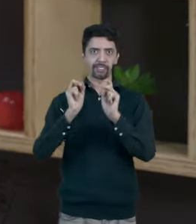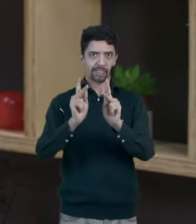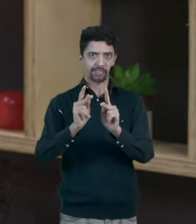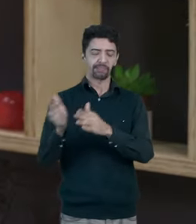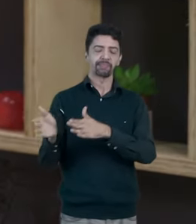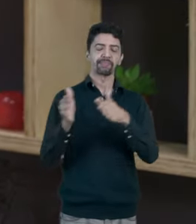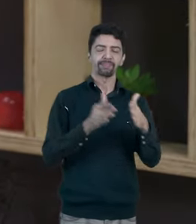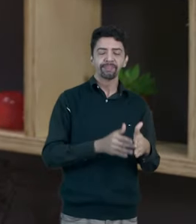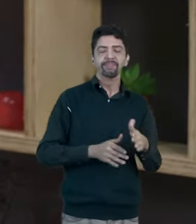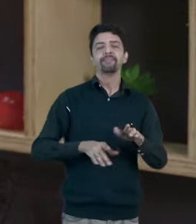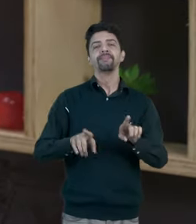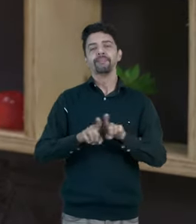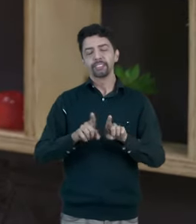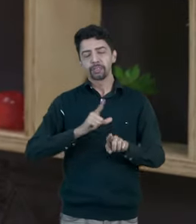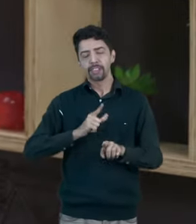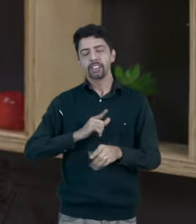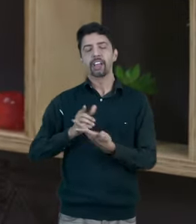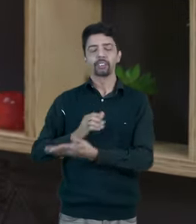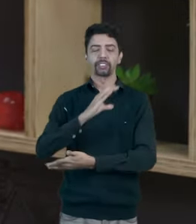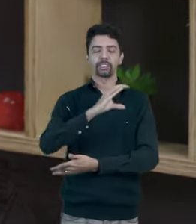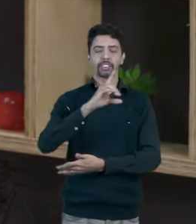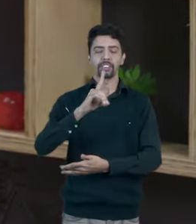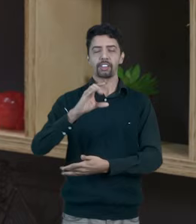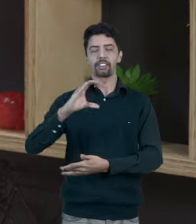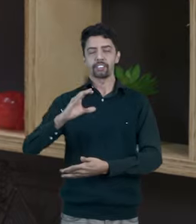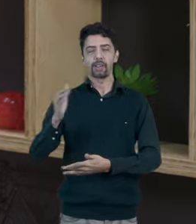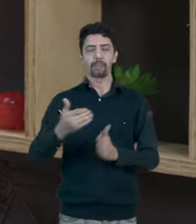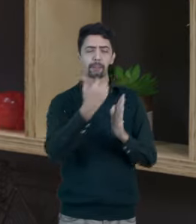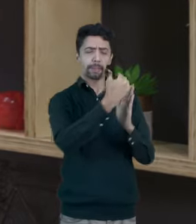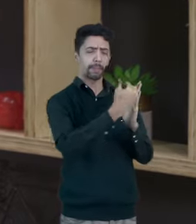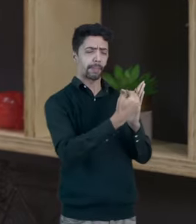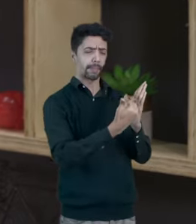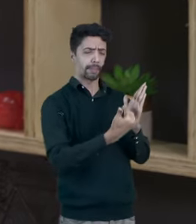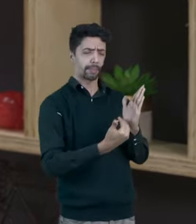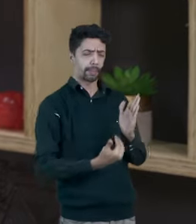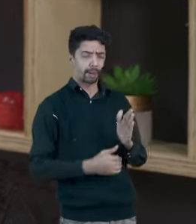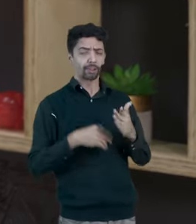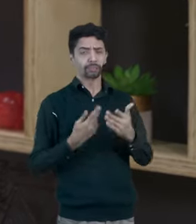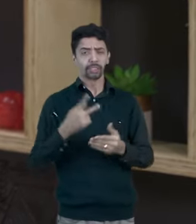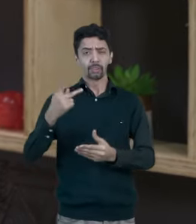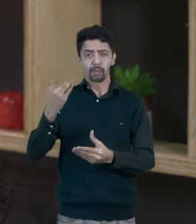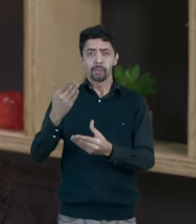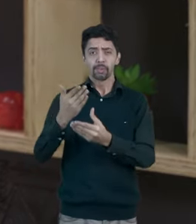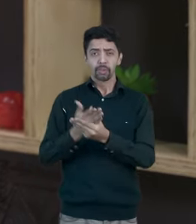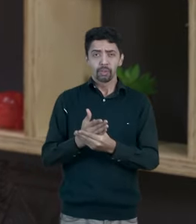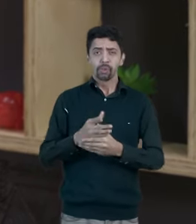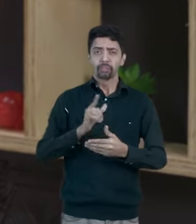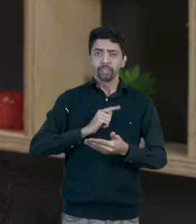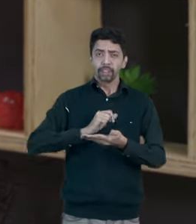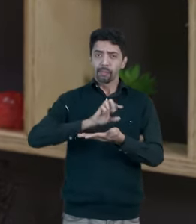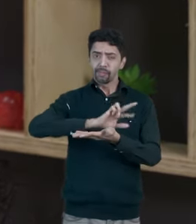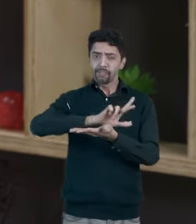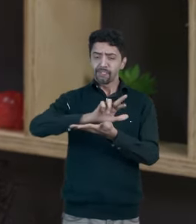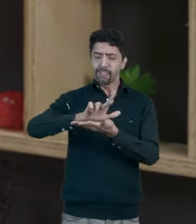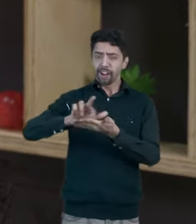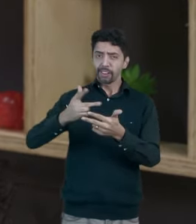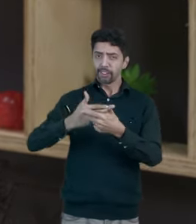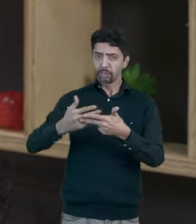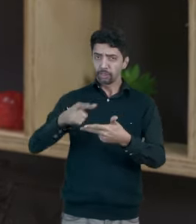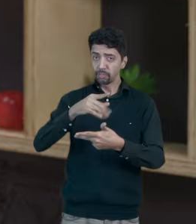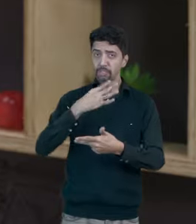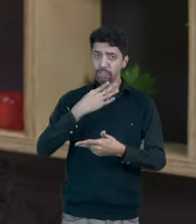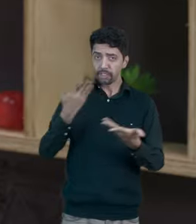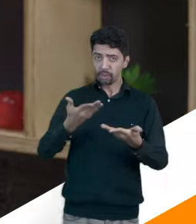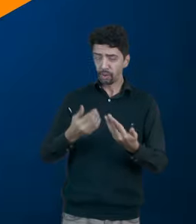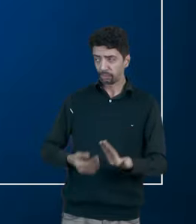além de aplicar as determinações do Código de Defesa do Consumidor CDC o PROCON tem outras atividades que você vai